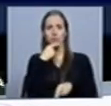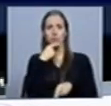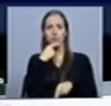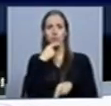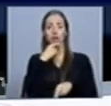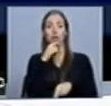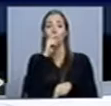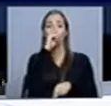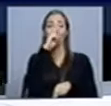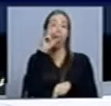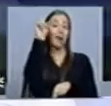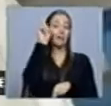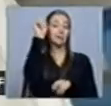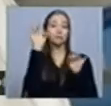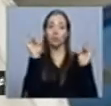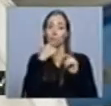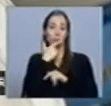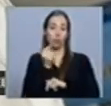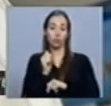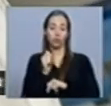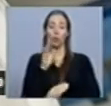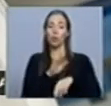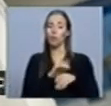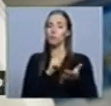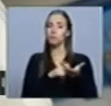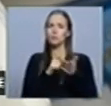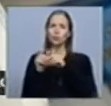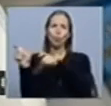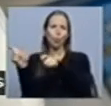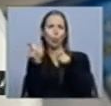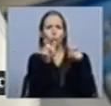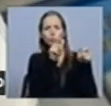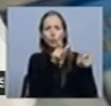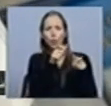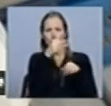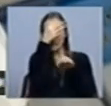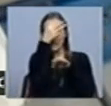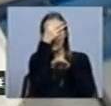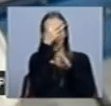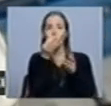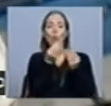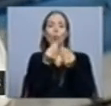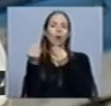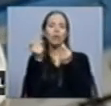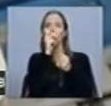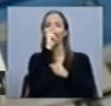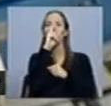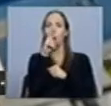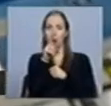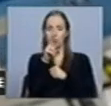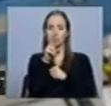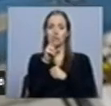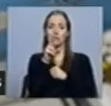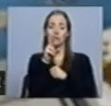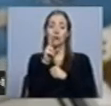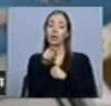Estação Espacial Internacional. E, portanto, é preciso ter uma monitorização ao segundo da qualidade do ar na Estação Espacial Internacional. É